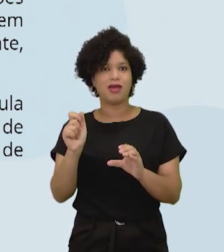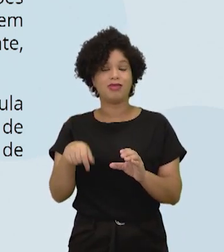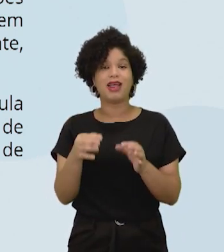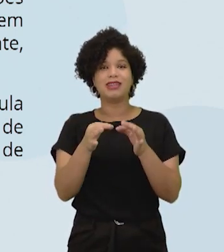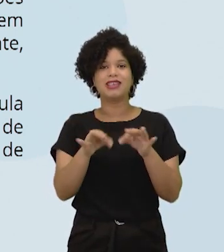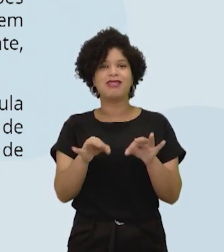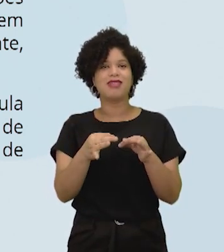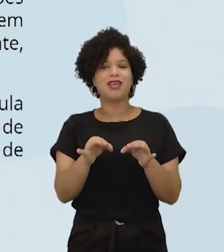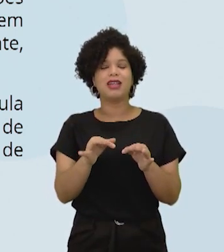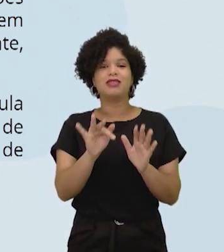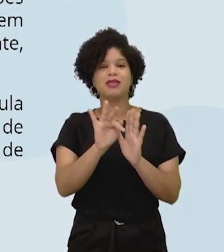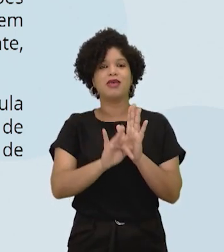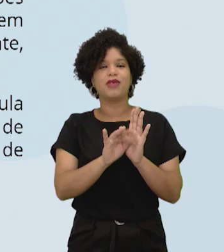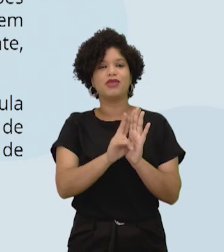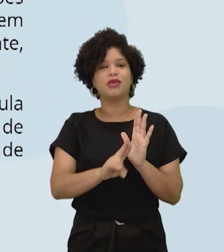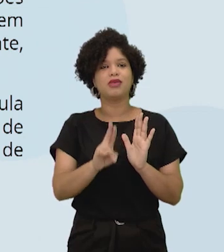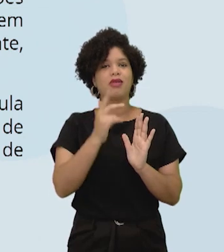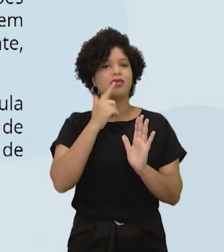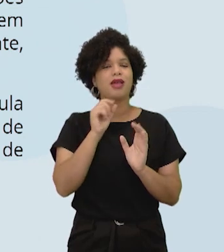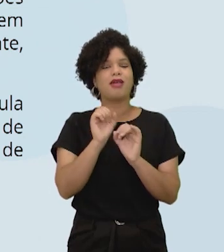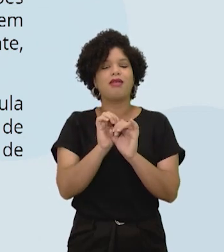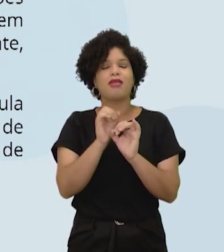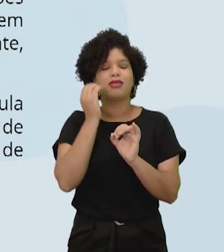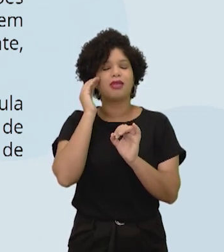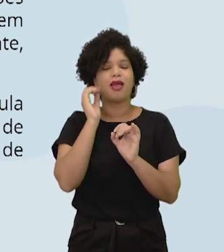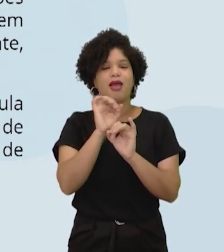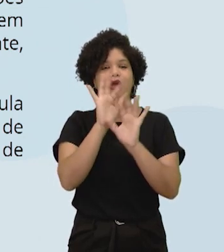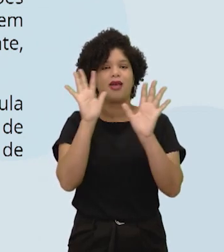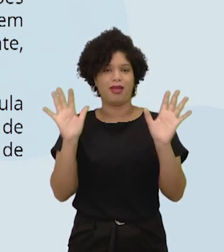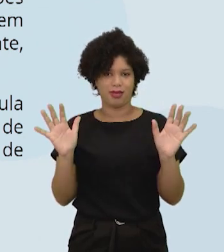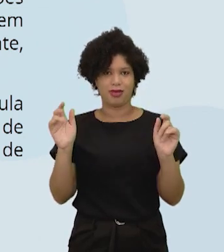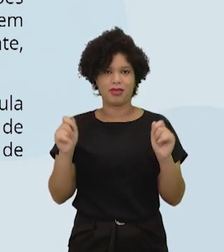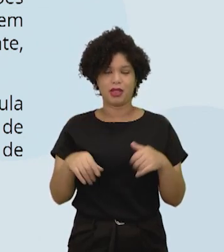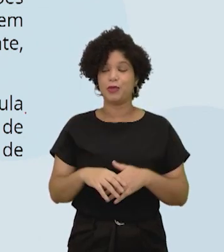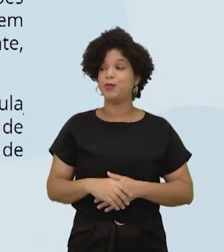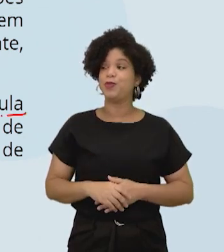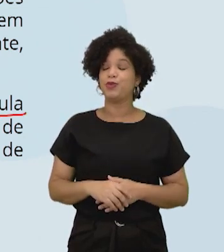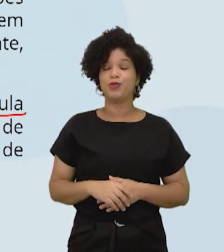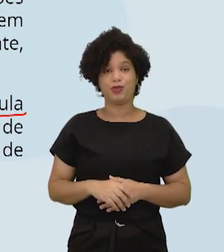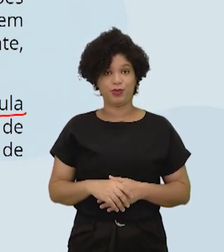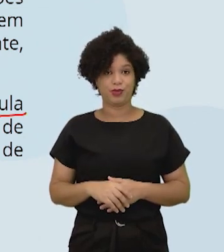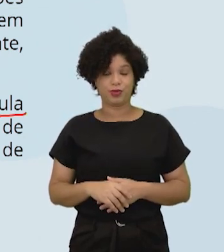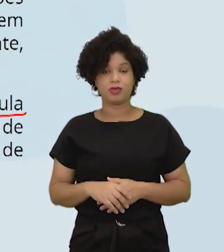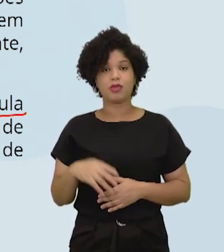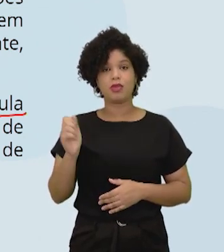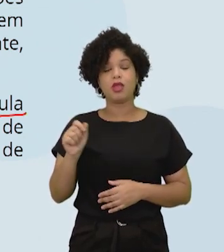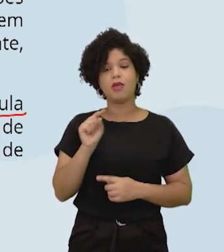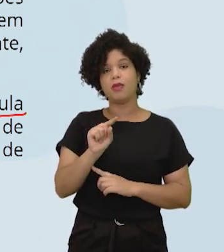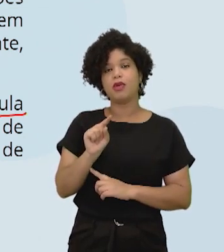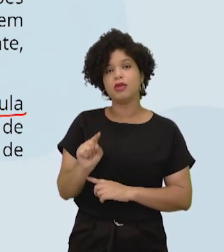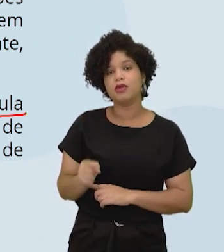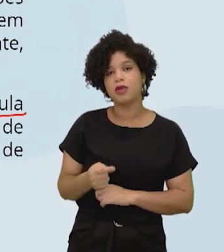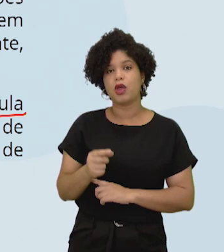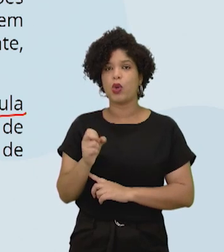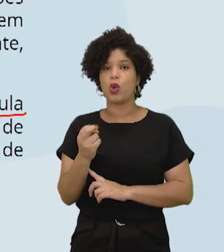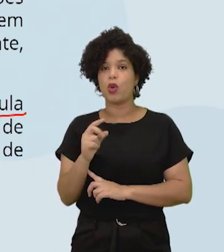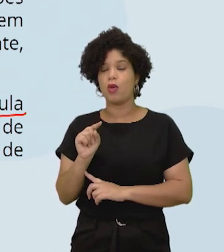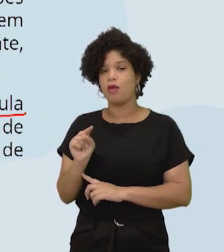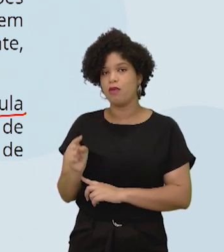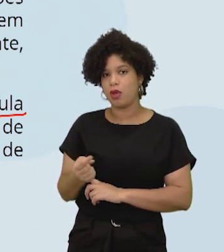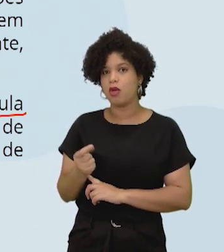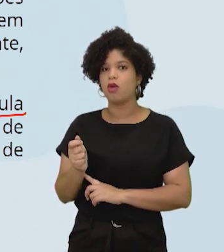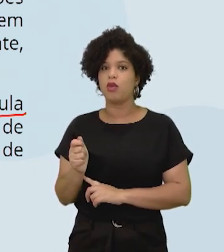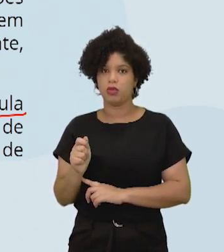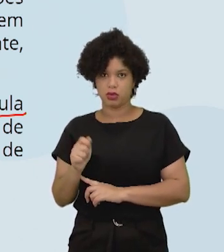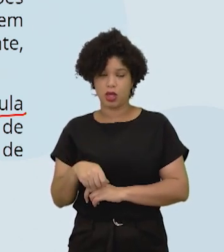independentes. E com sentido semântico também. Além disso, podem ser separadas simplesmente por vírgula ou ponto e vírgula, né? Quando